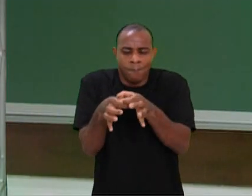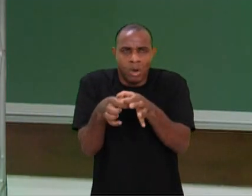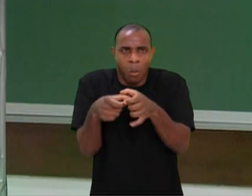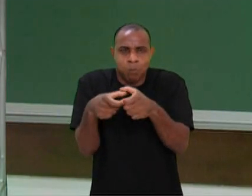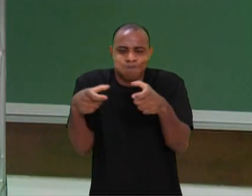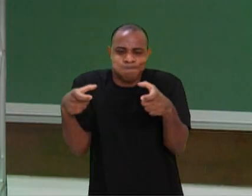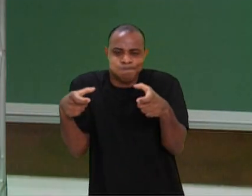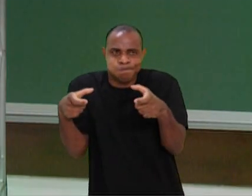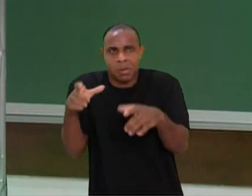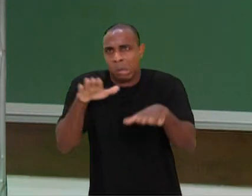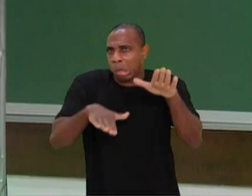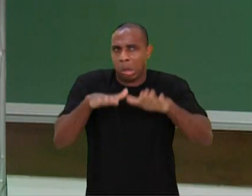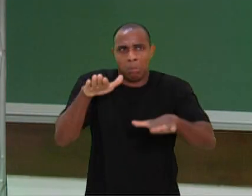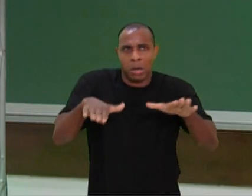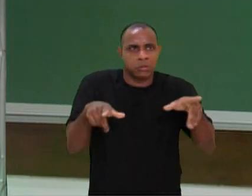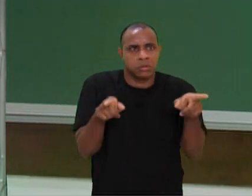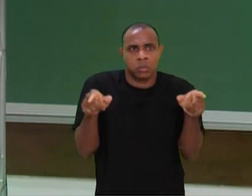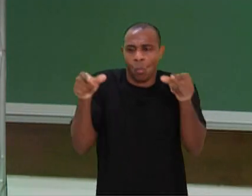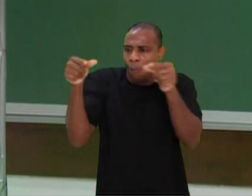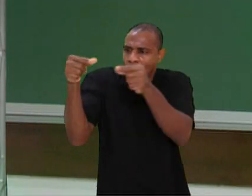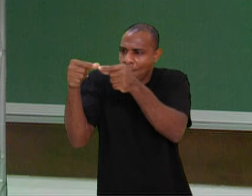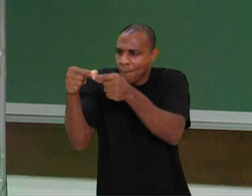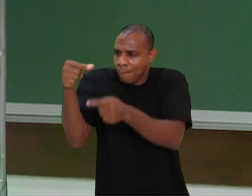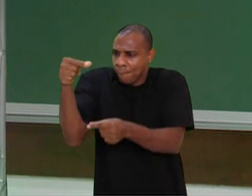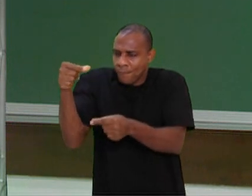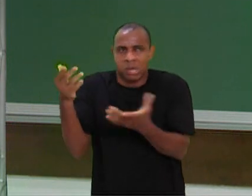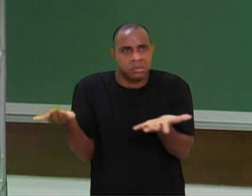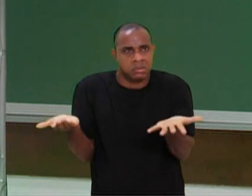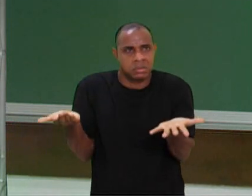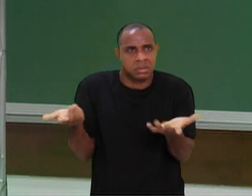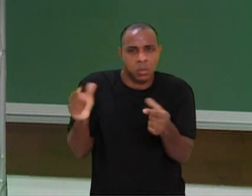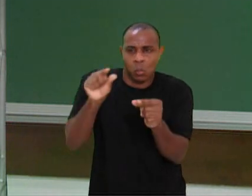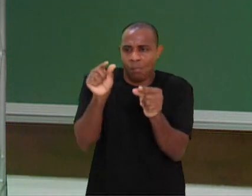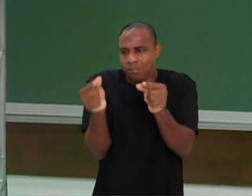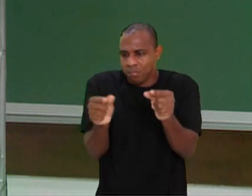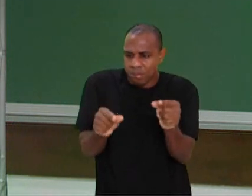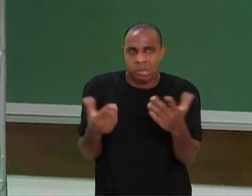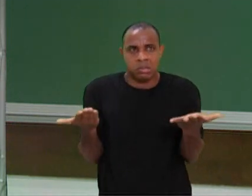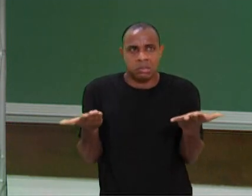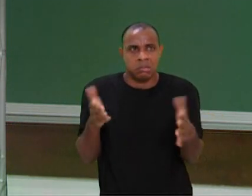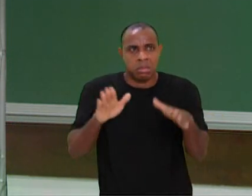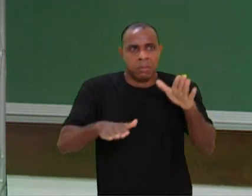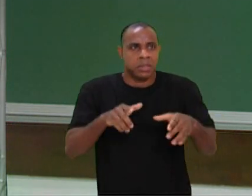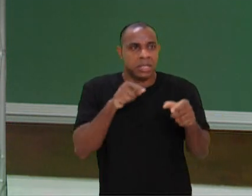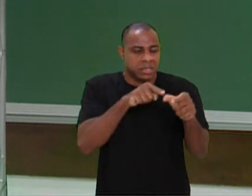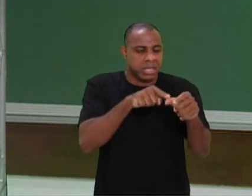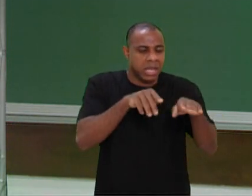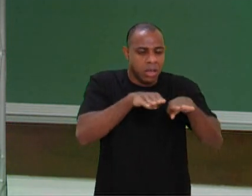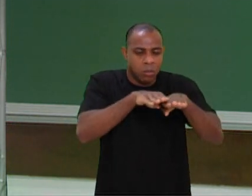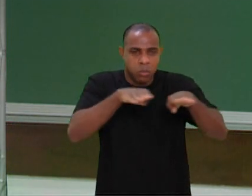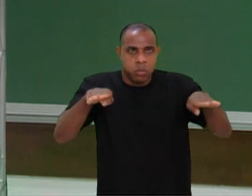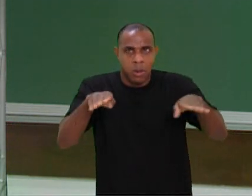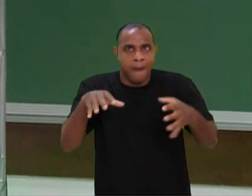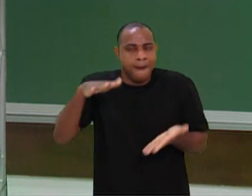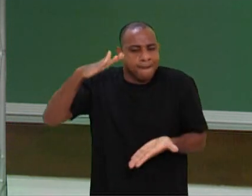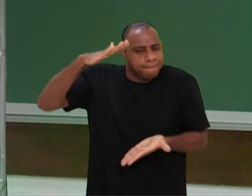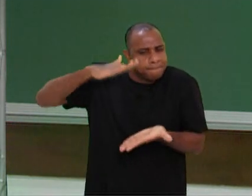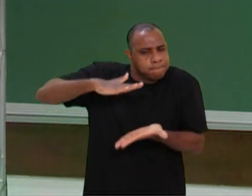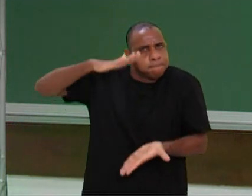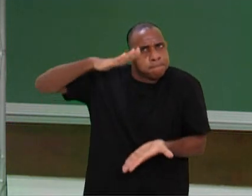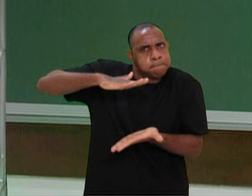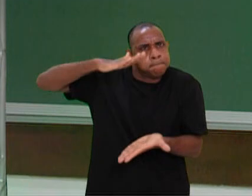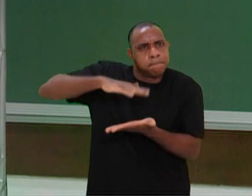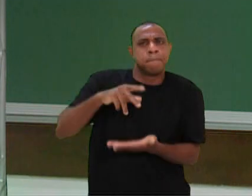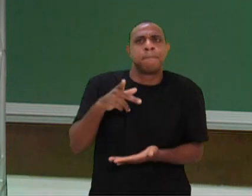certo? Então, com isso, o que a gente vai perceber é que você vai ter a linha da pressão atmosférica, certo? E se você pegar qualquer outro